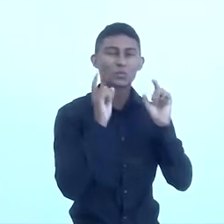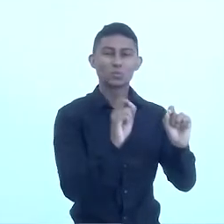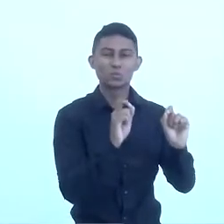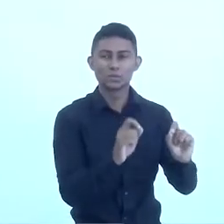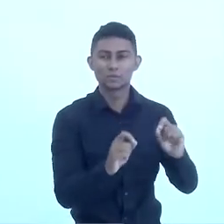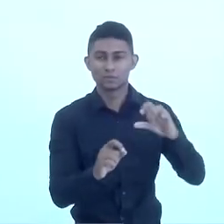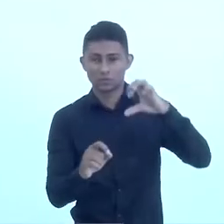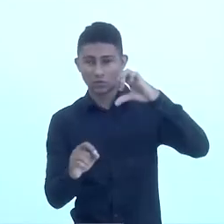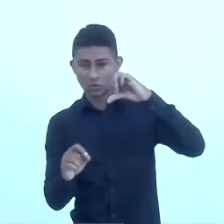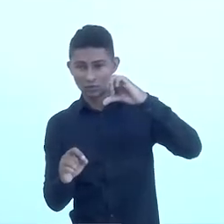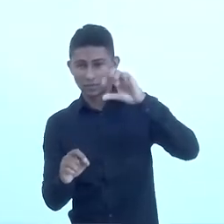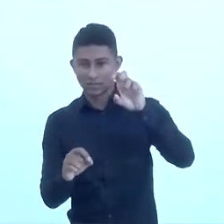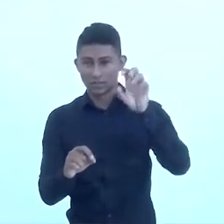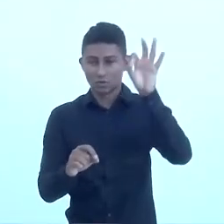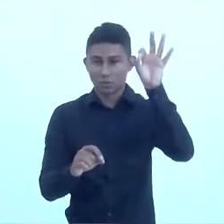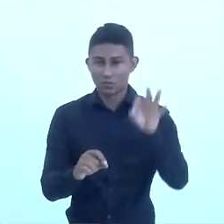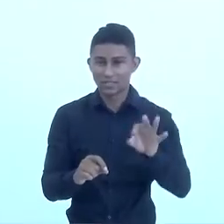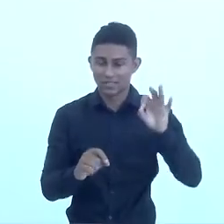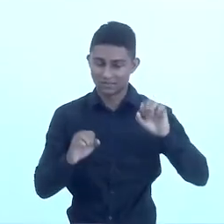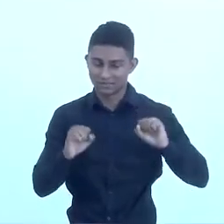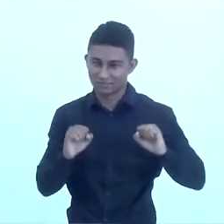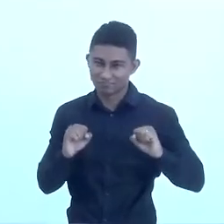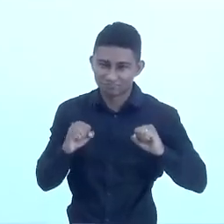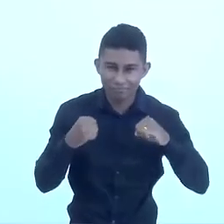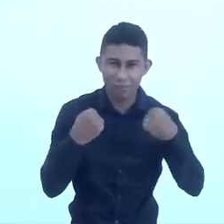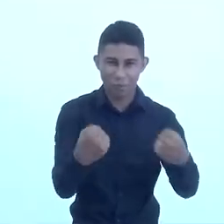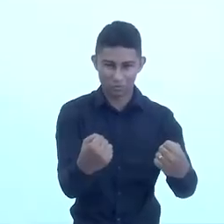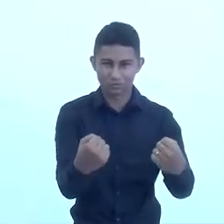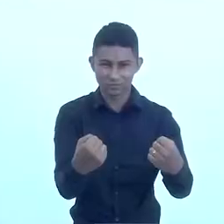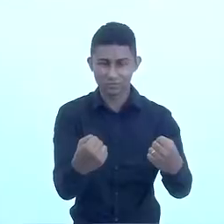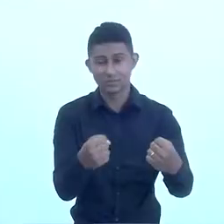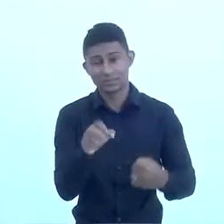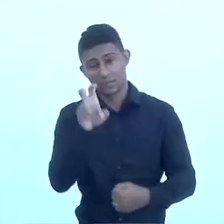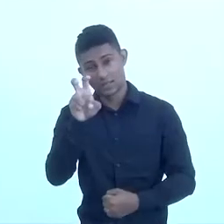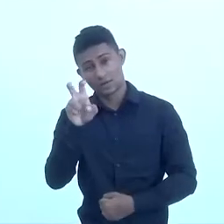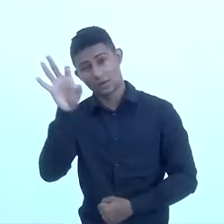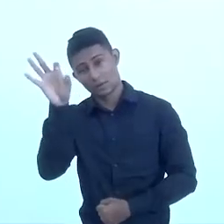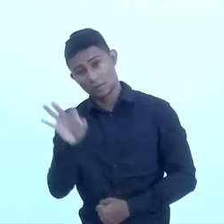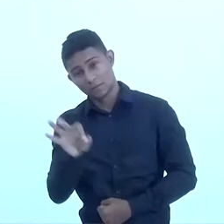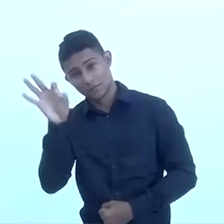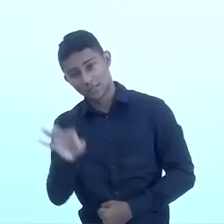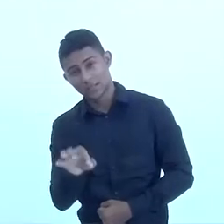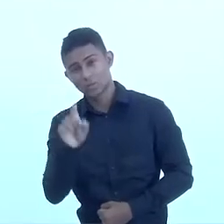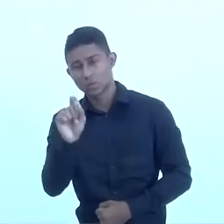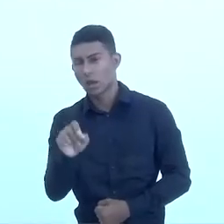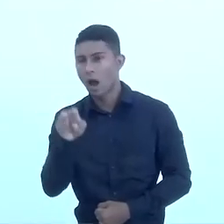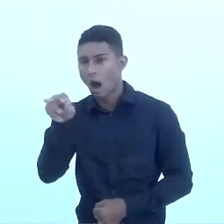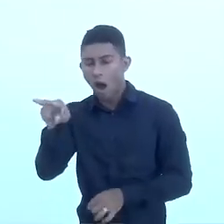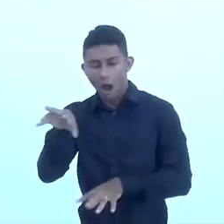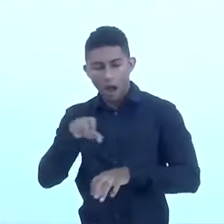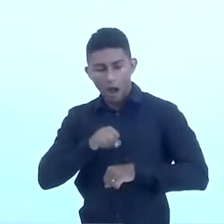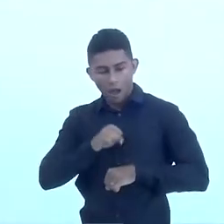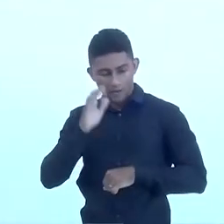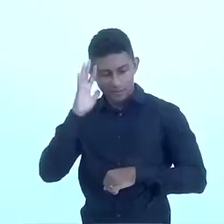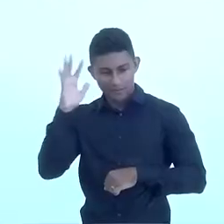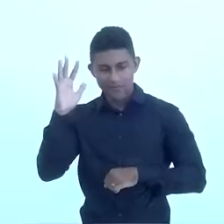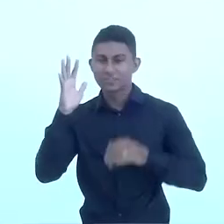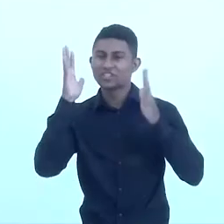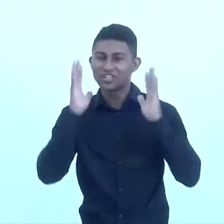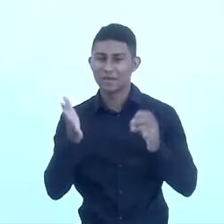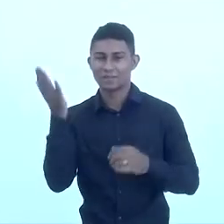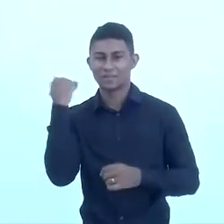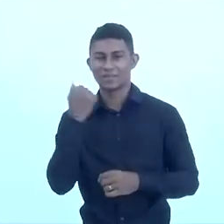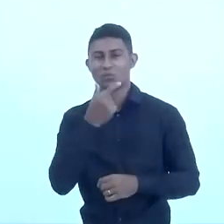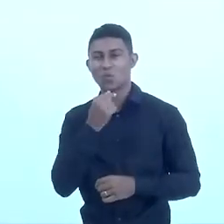fala, 95% de transpiração e 5% de inspiração. Stanislavski já